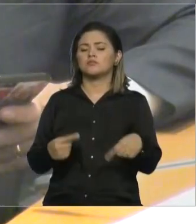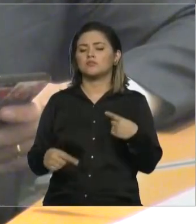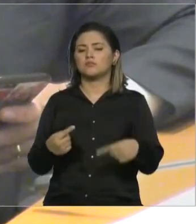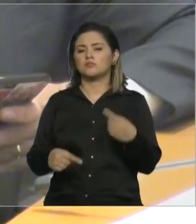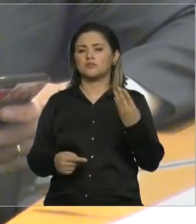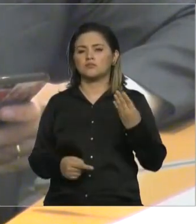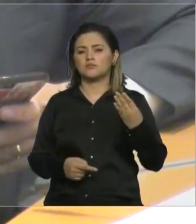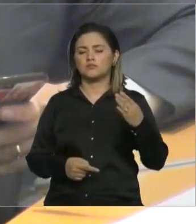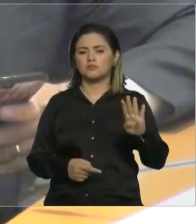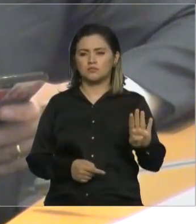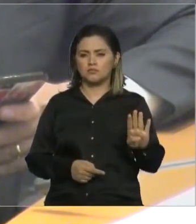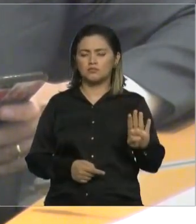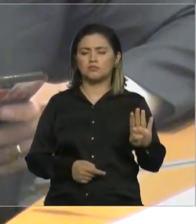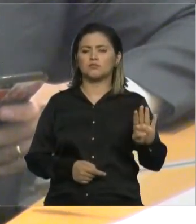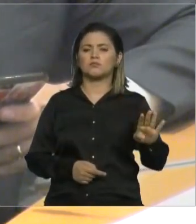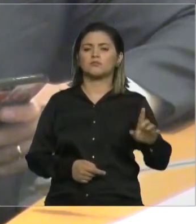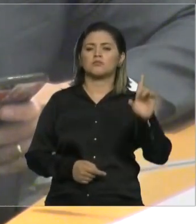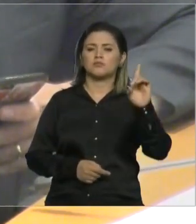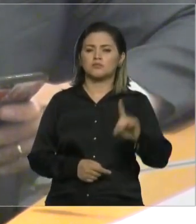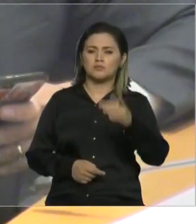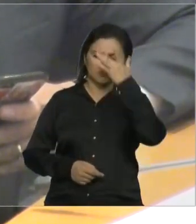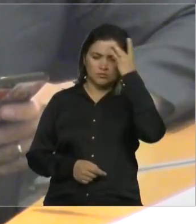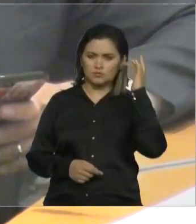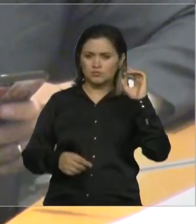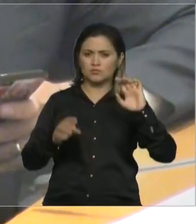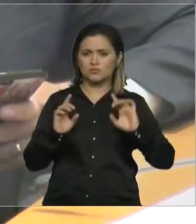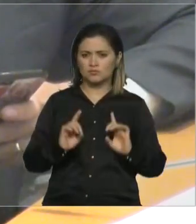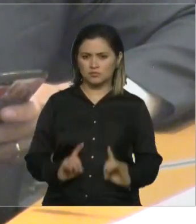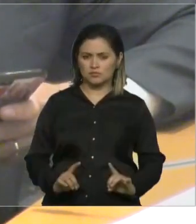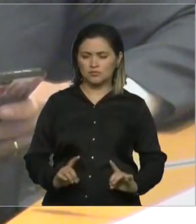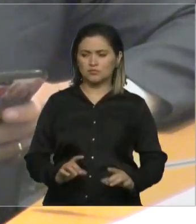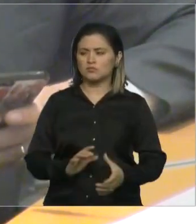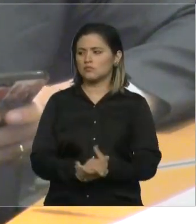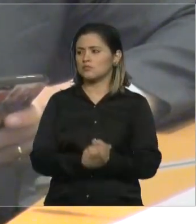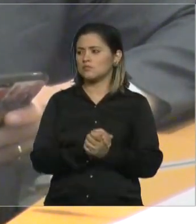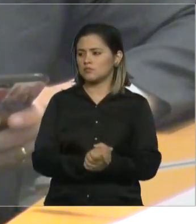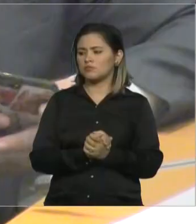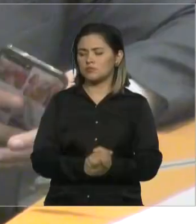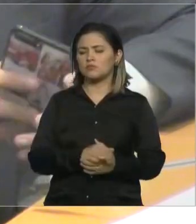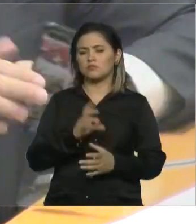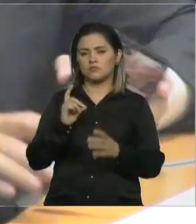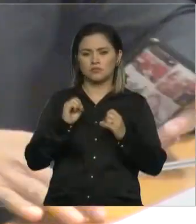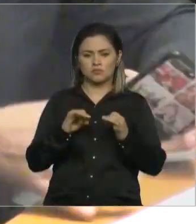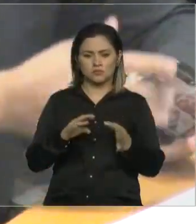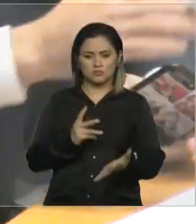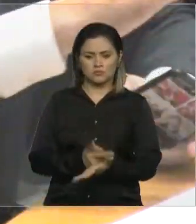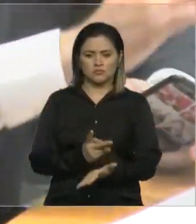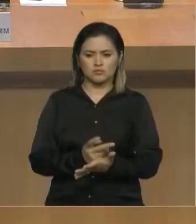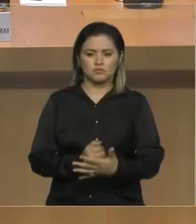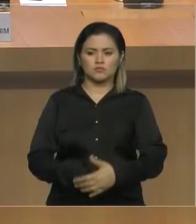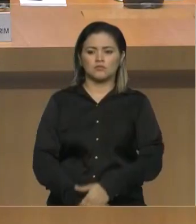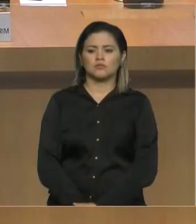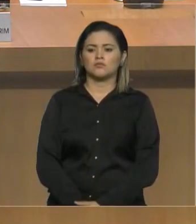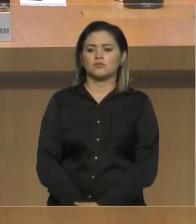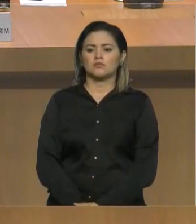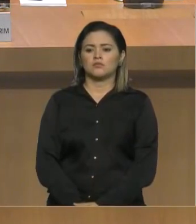na luta por direitos da pessoa com deficiência. Parabéns, que Deus lhe abençoe sempre.